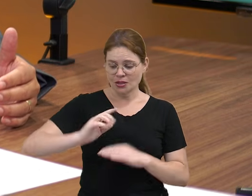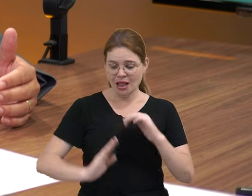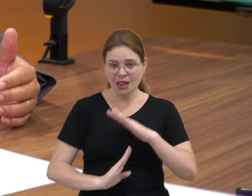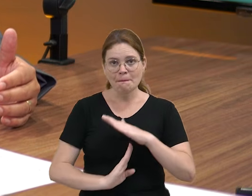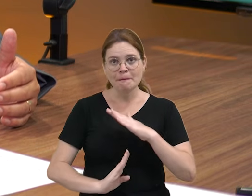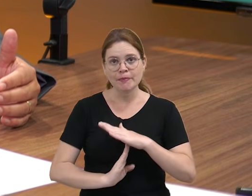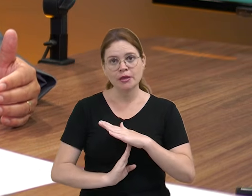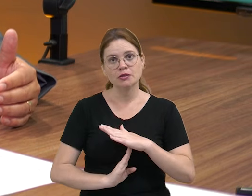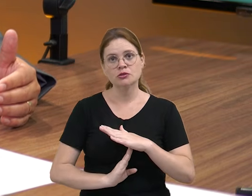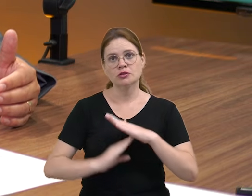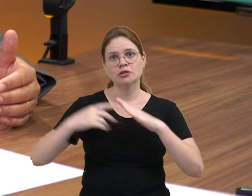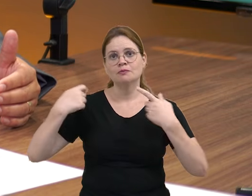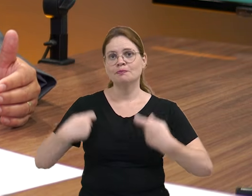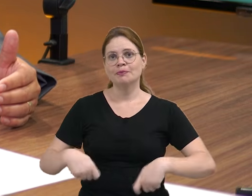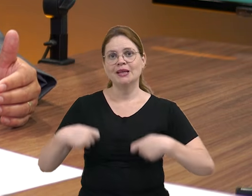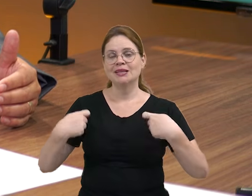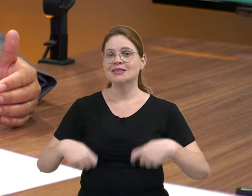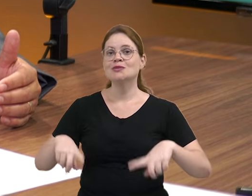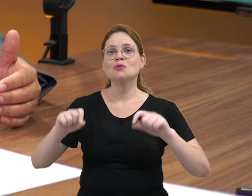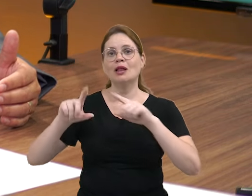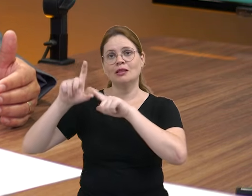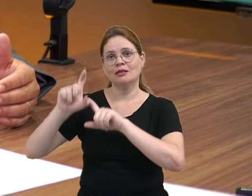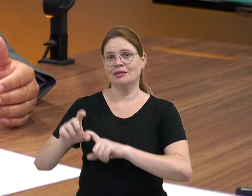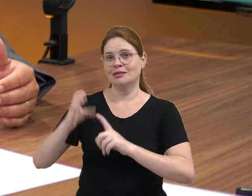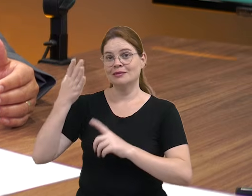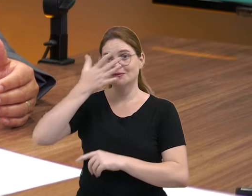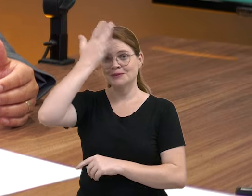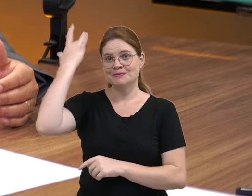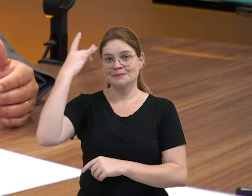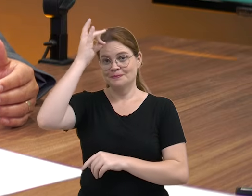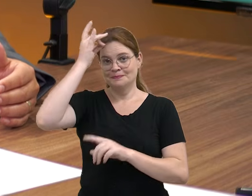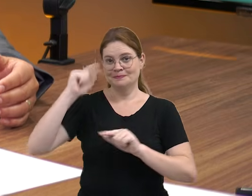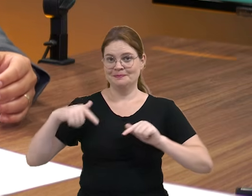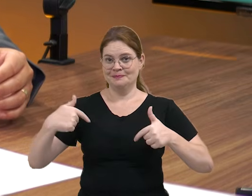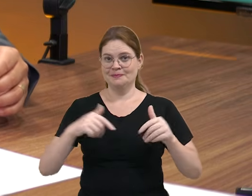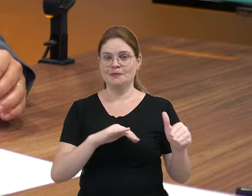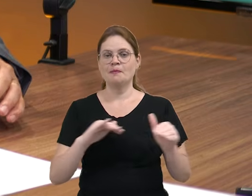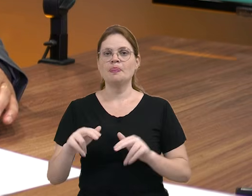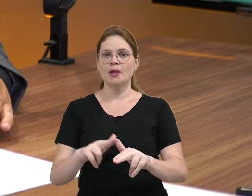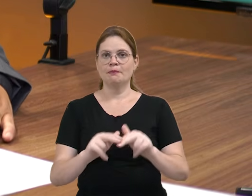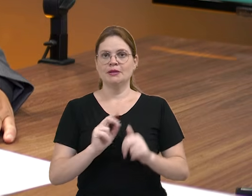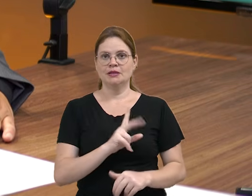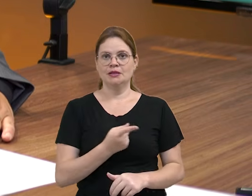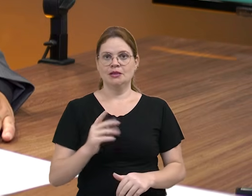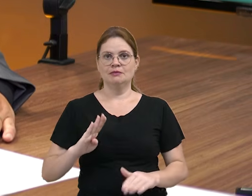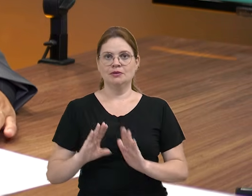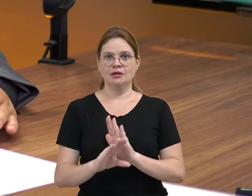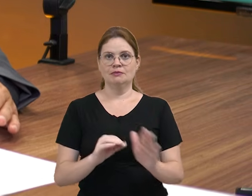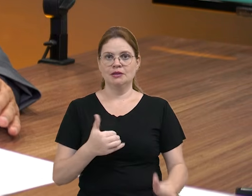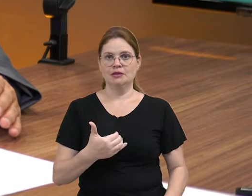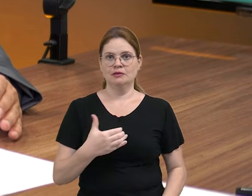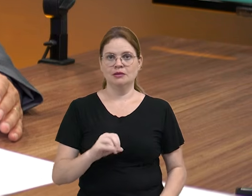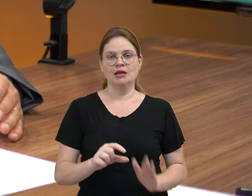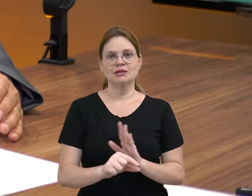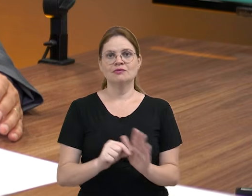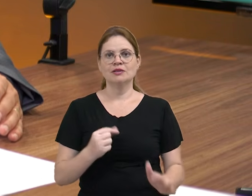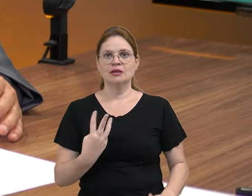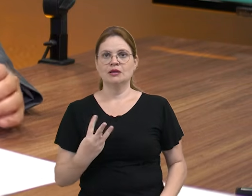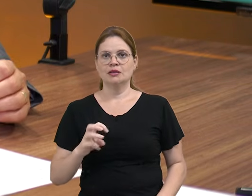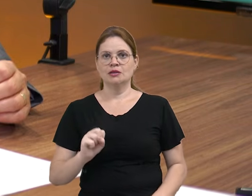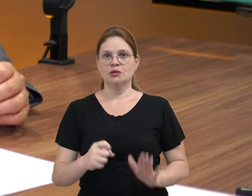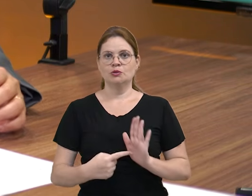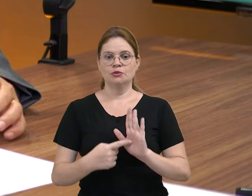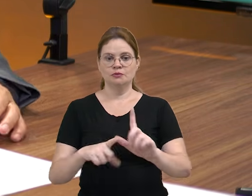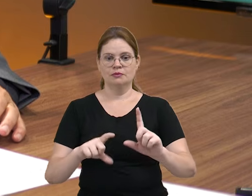nós necessitamos, é uma necessidade da ação do Senhor. Por isso a palavra de Deus, lá em Hebreus, capítulo